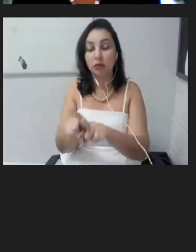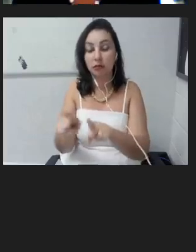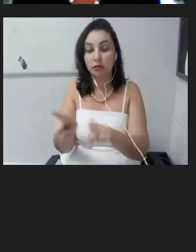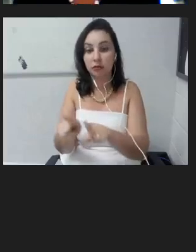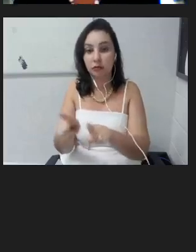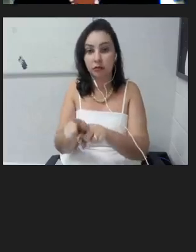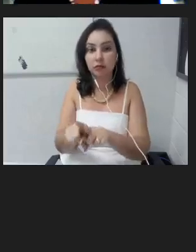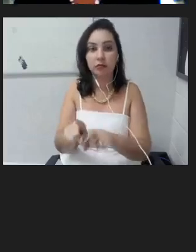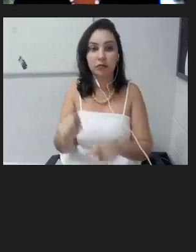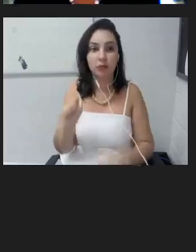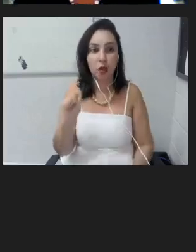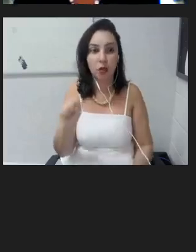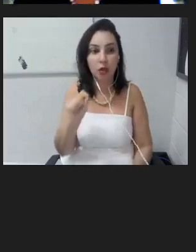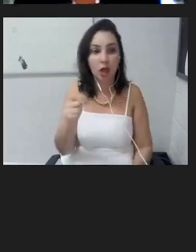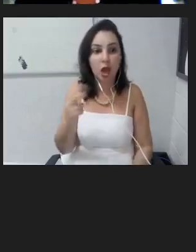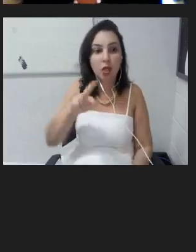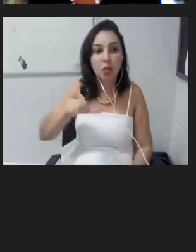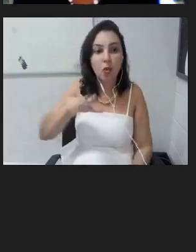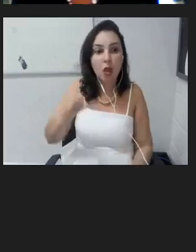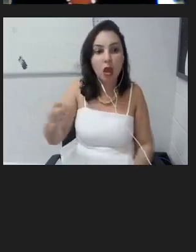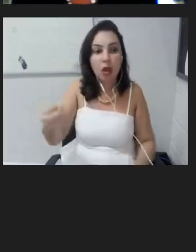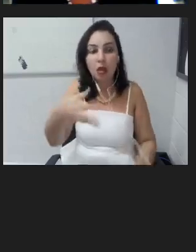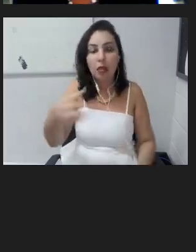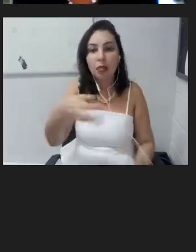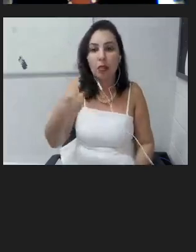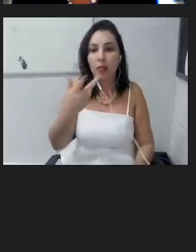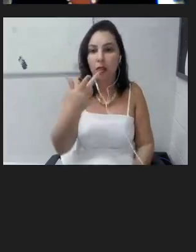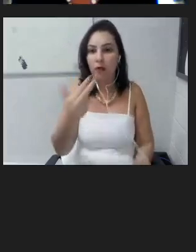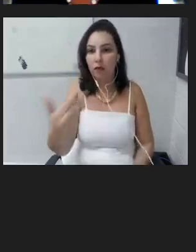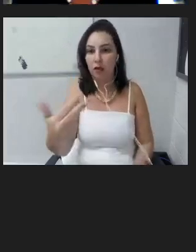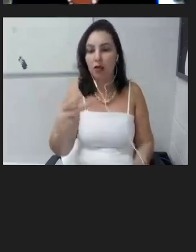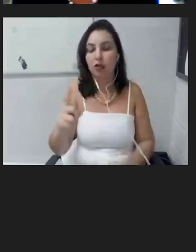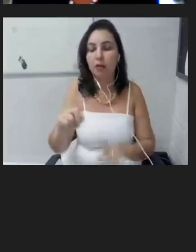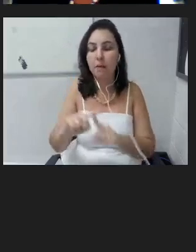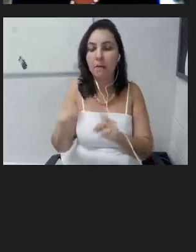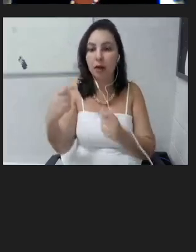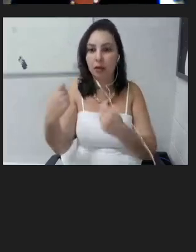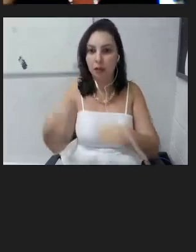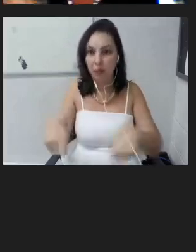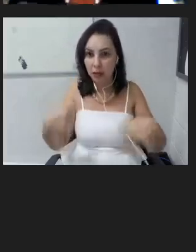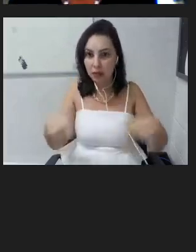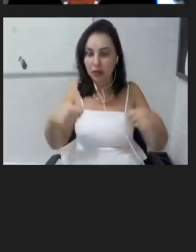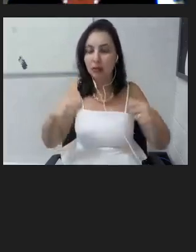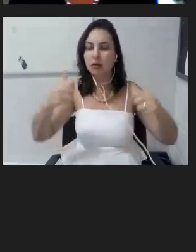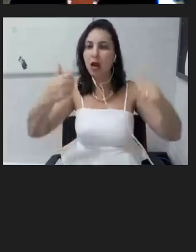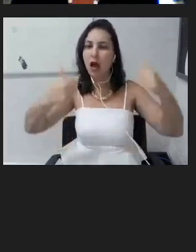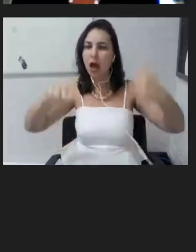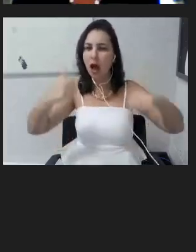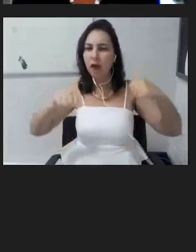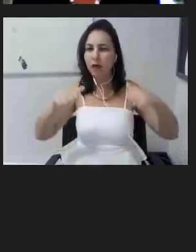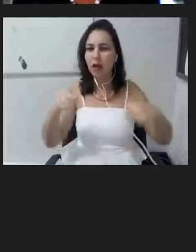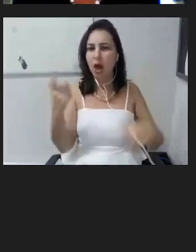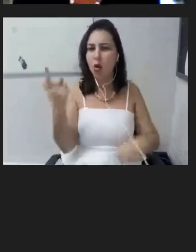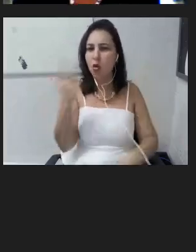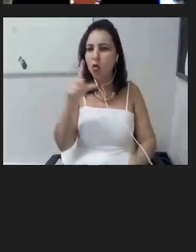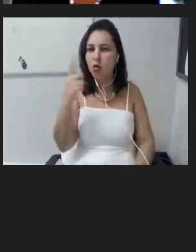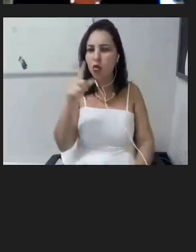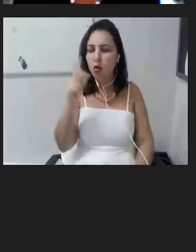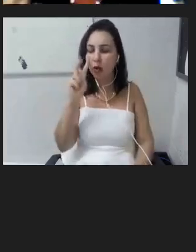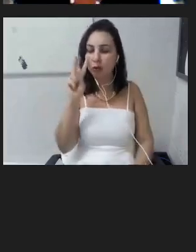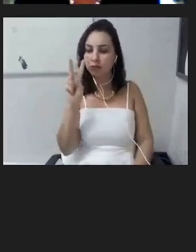uma novidade isso, mas é preciso a gente avaliar o quanto que a gente tem conseguido olhar